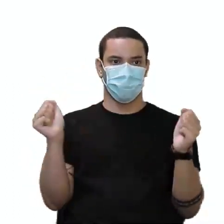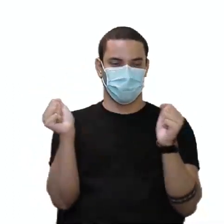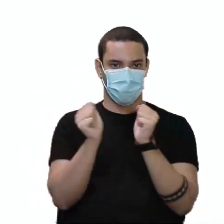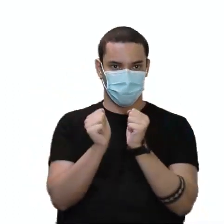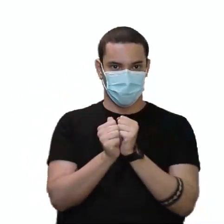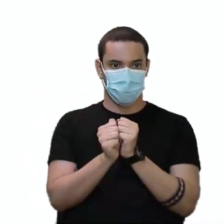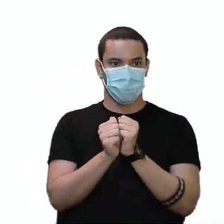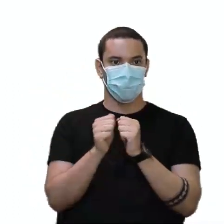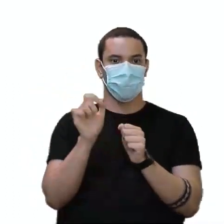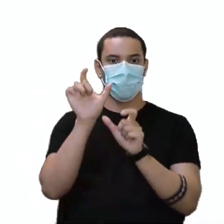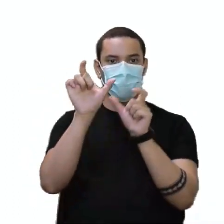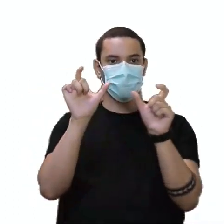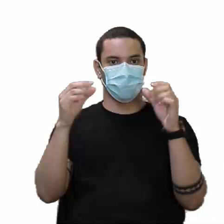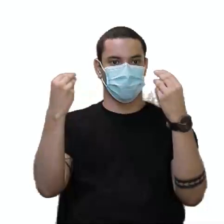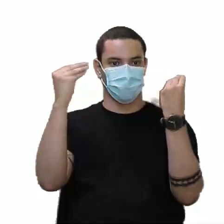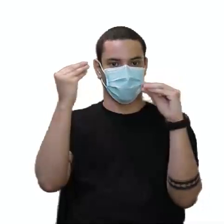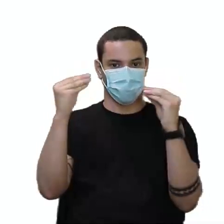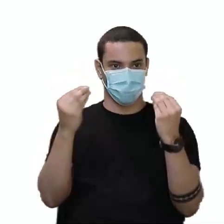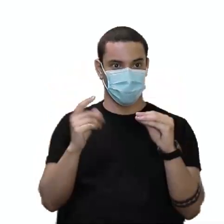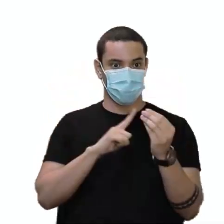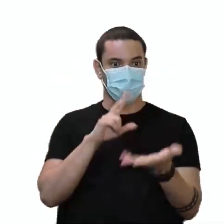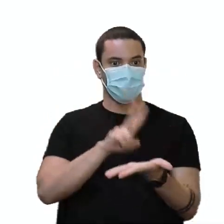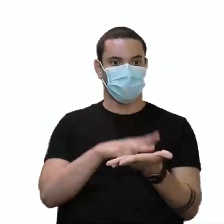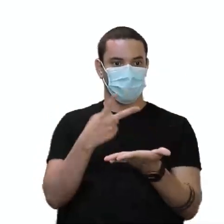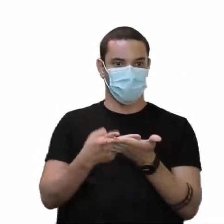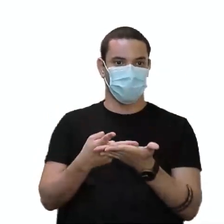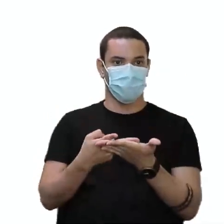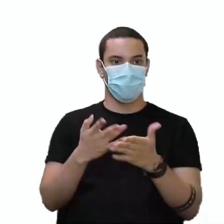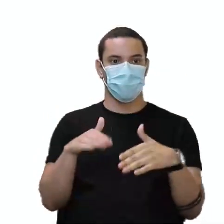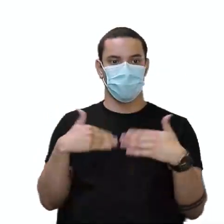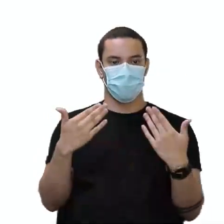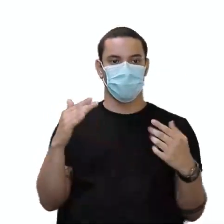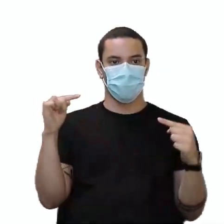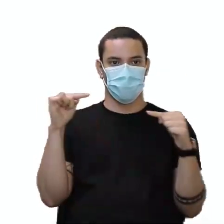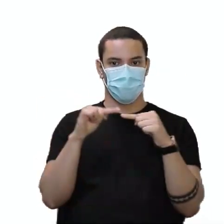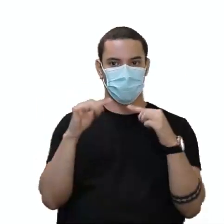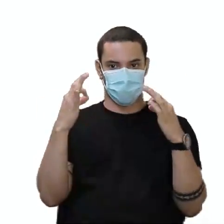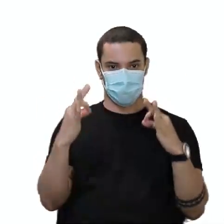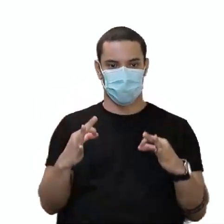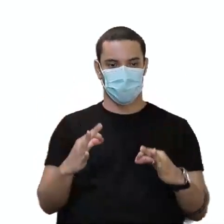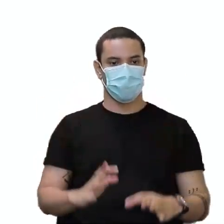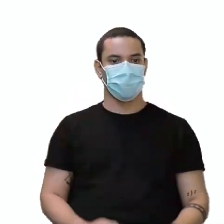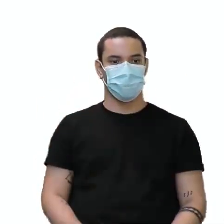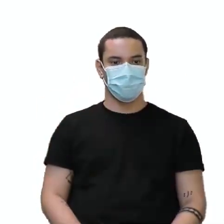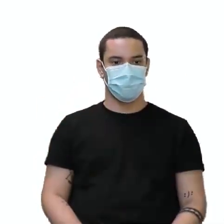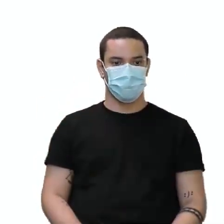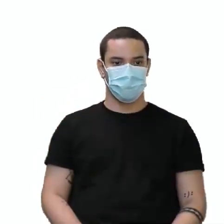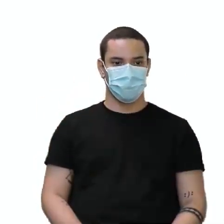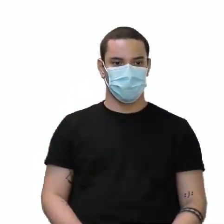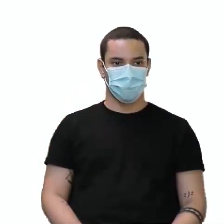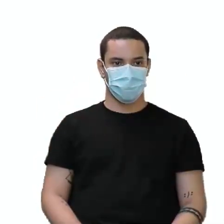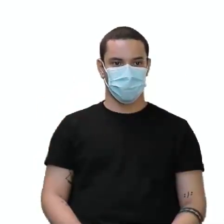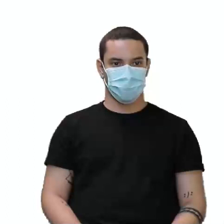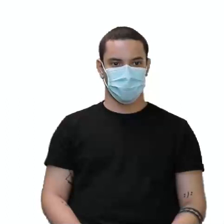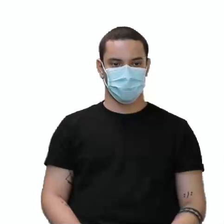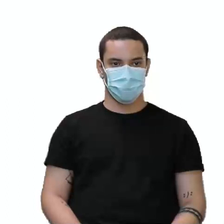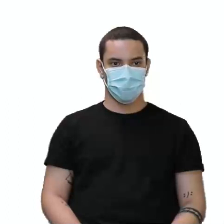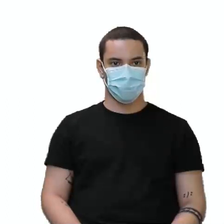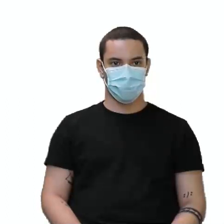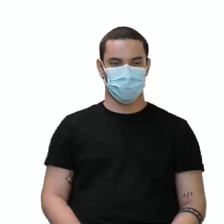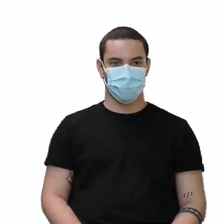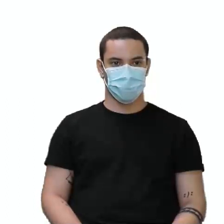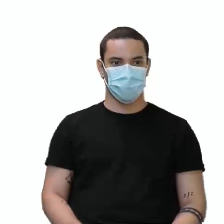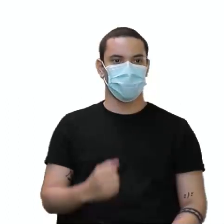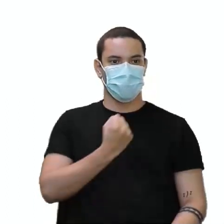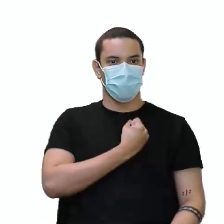o corretinho aqui. E tem a tradução, onde você iria marcar a resposta correta. Então, ó, they